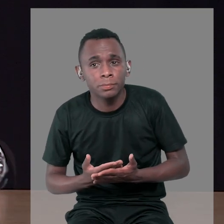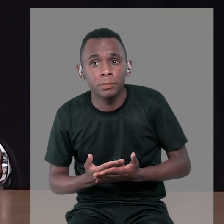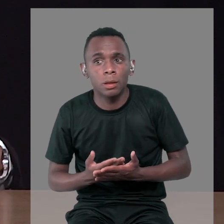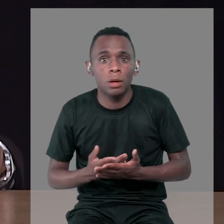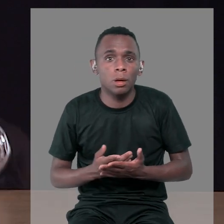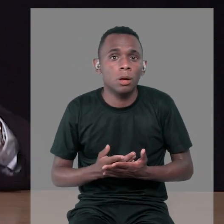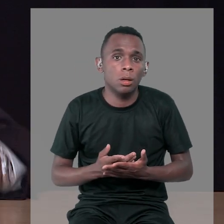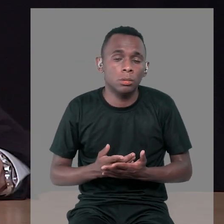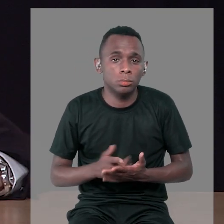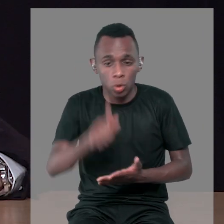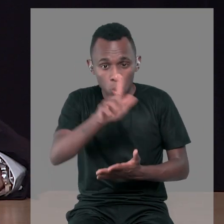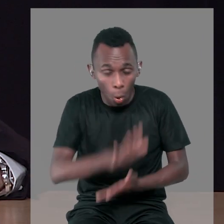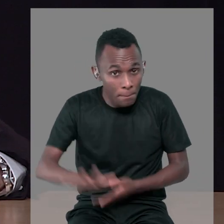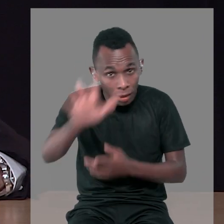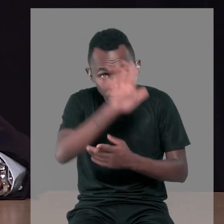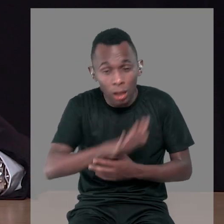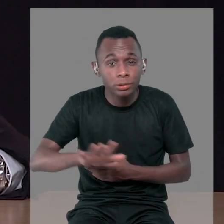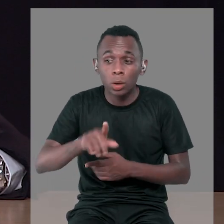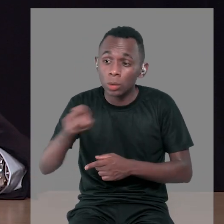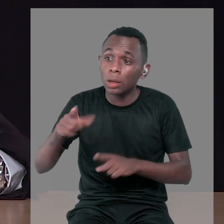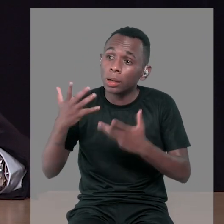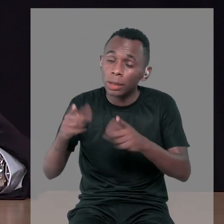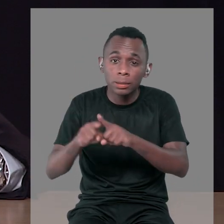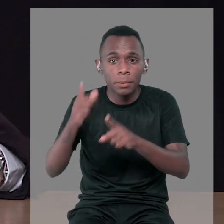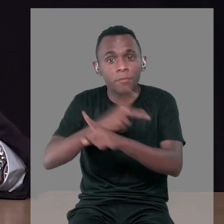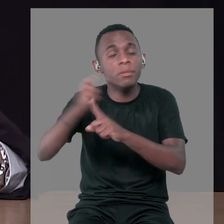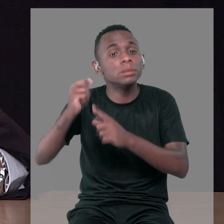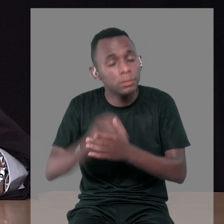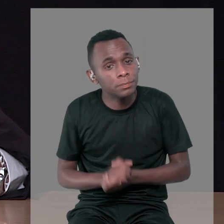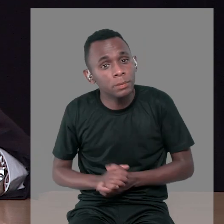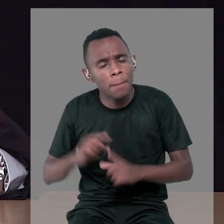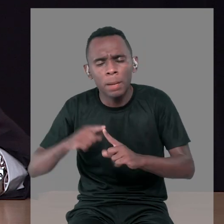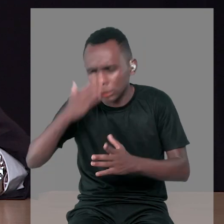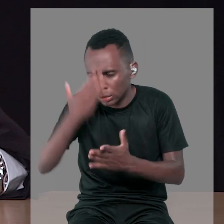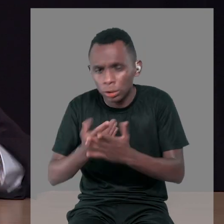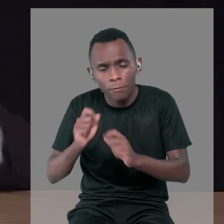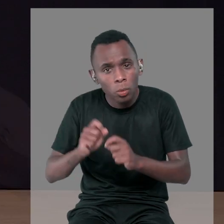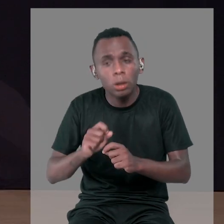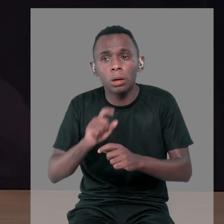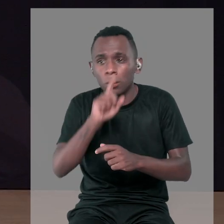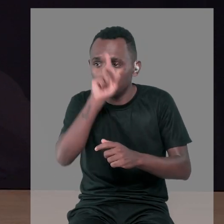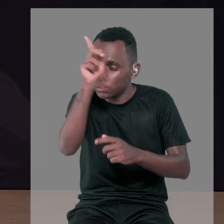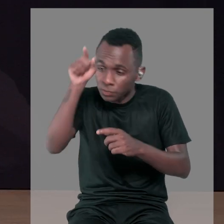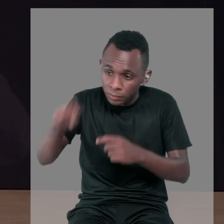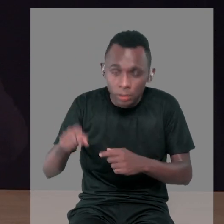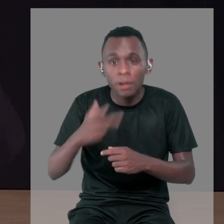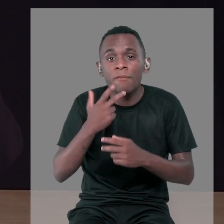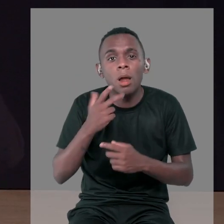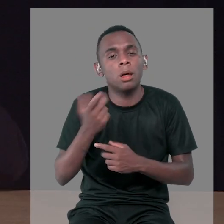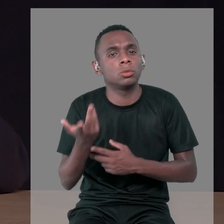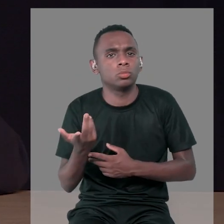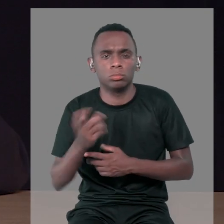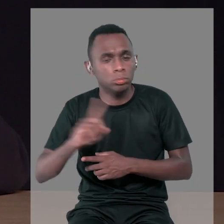aquele que defendia o direito de conquista. Mas defendia o direito de conquista não porque ele estivesse falando, a